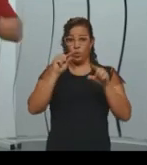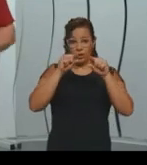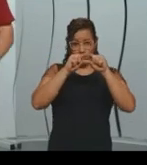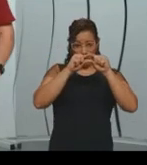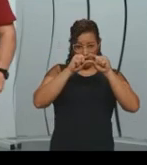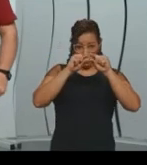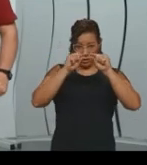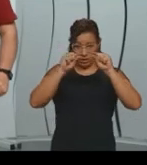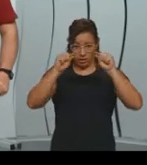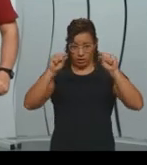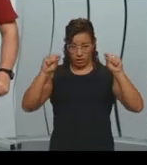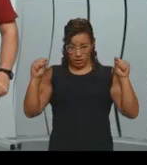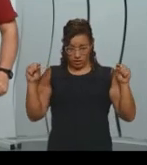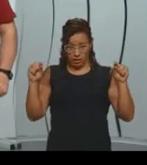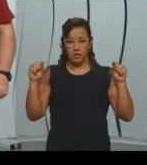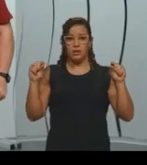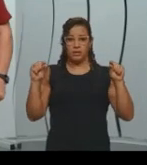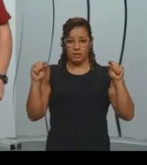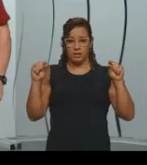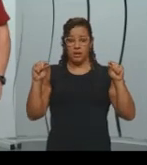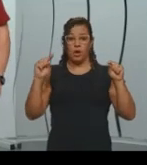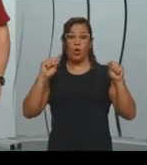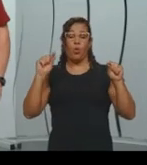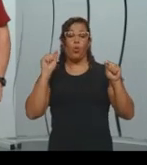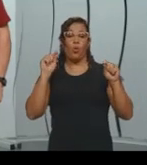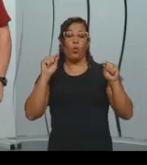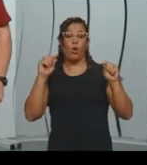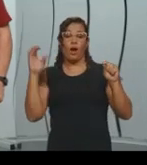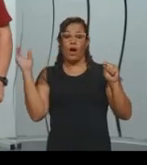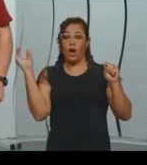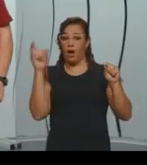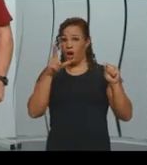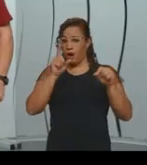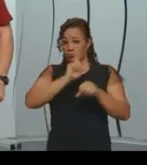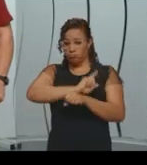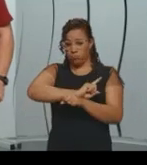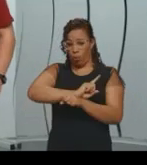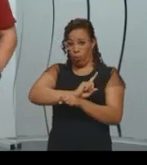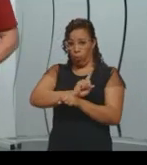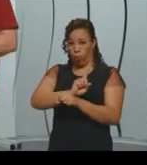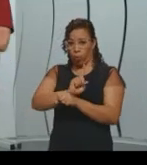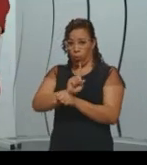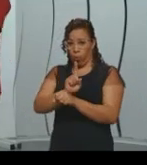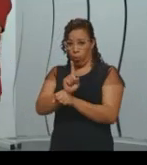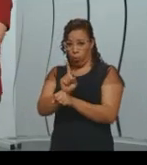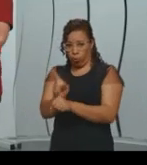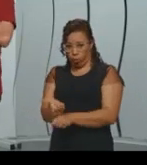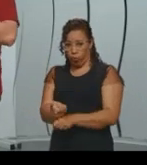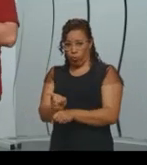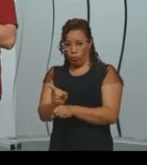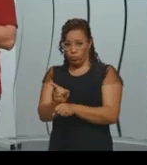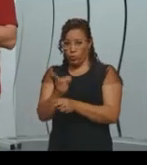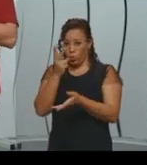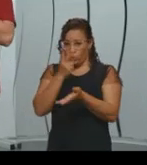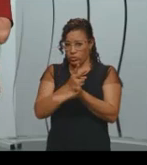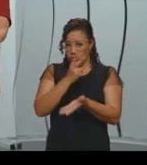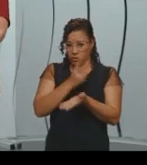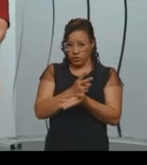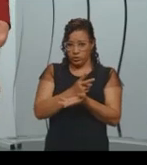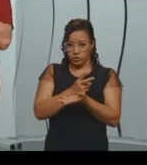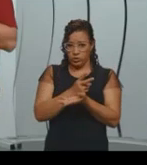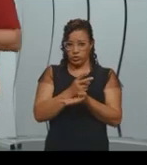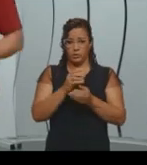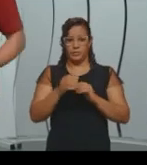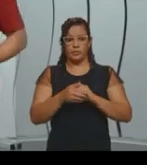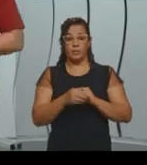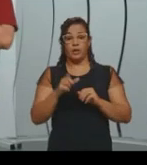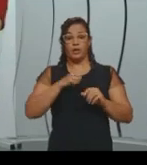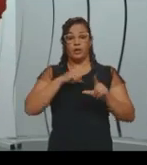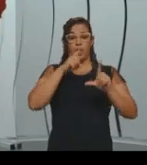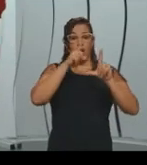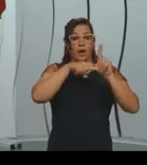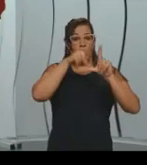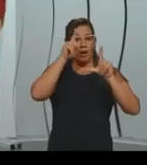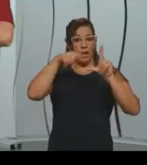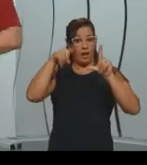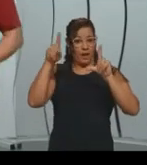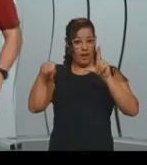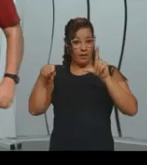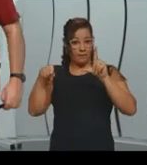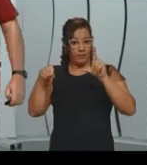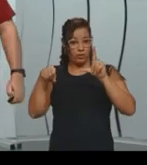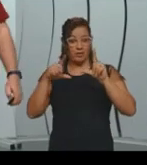reta com aceleração constante, ok? Nós temos agora, ao invés de 2 gráficos, nós vamos